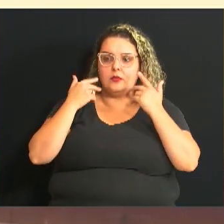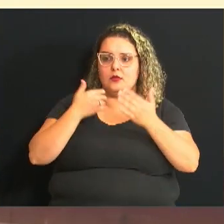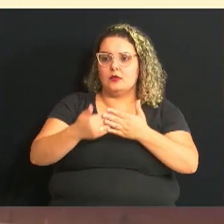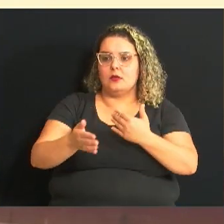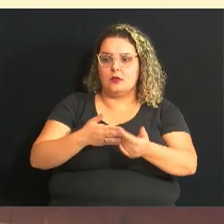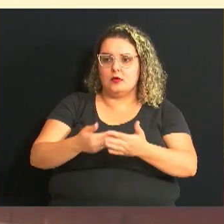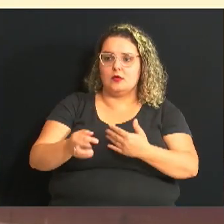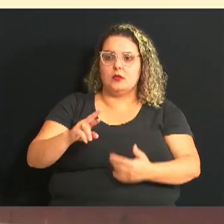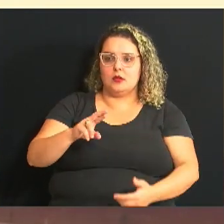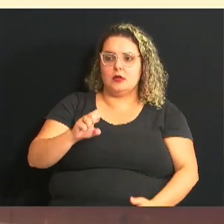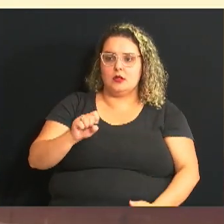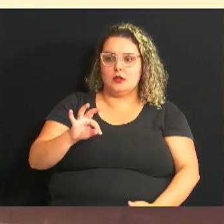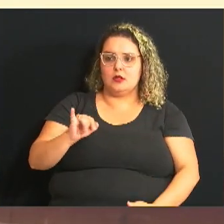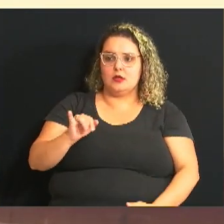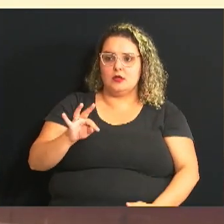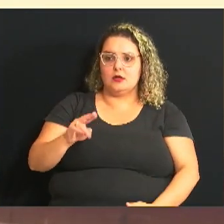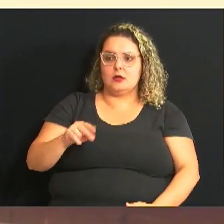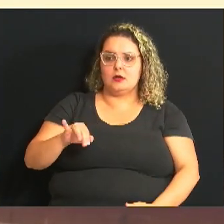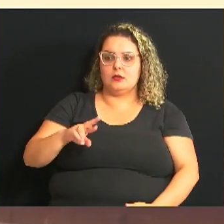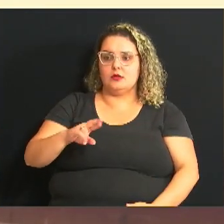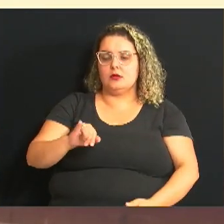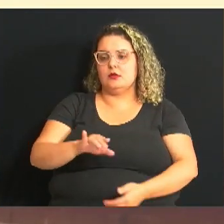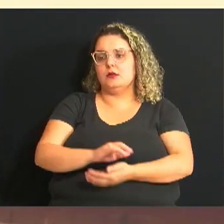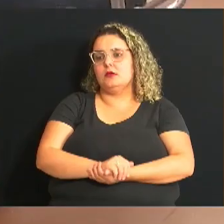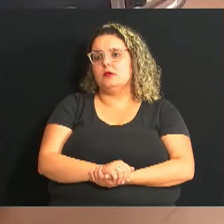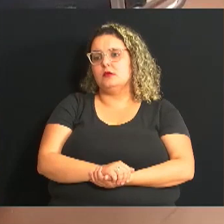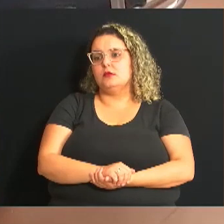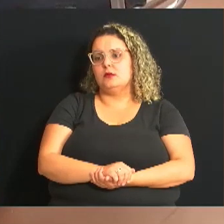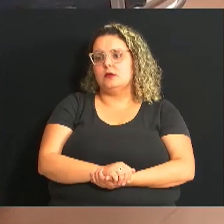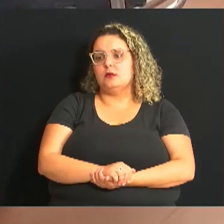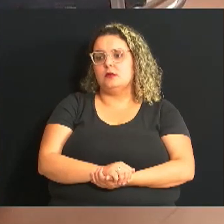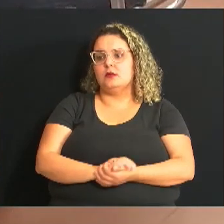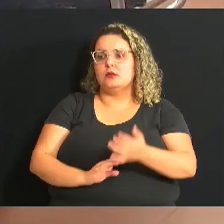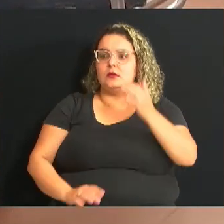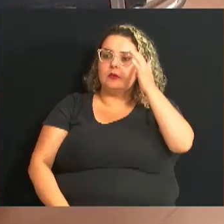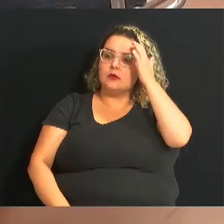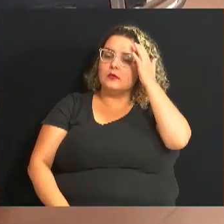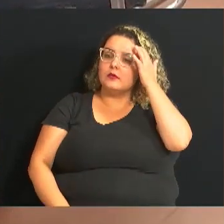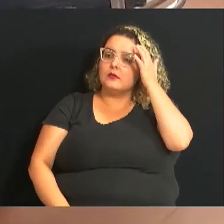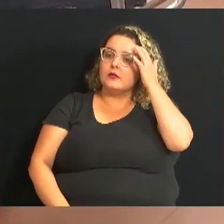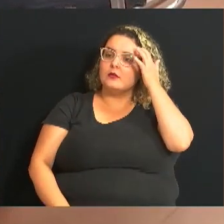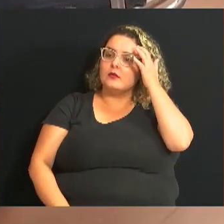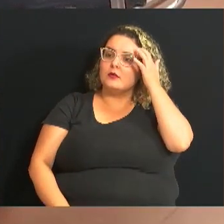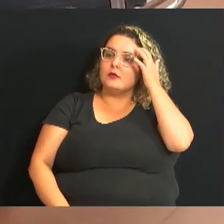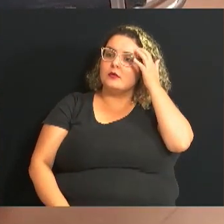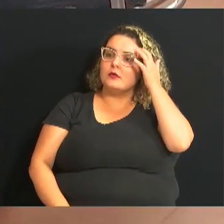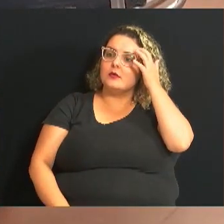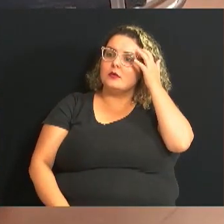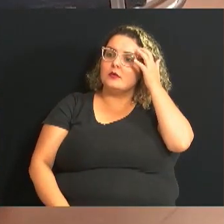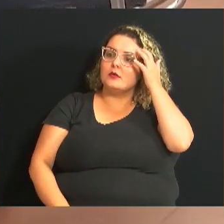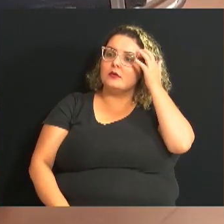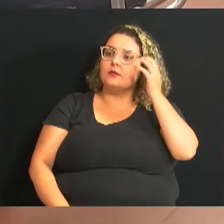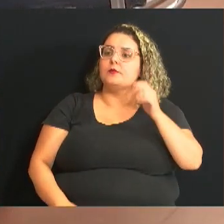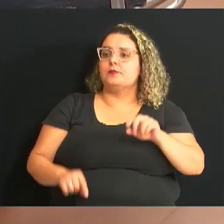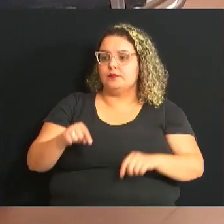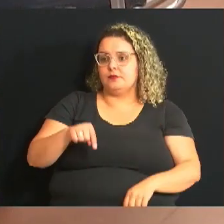restituição. Posso complementar? Claro, fica à vontade. Muito bacana. No caso, essa questão aí,